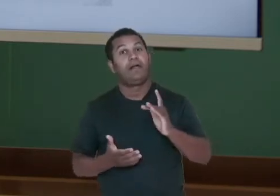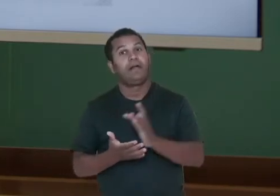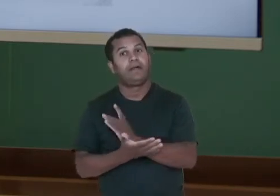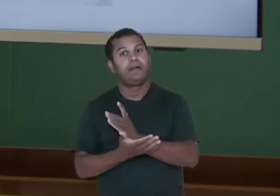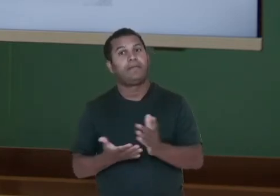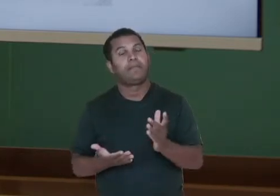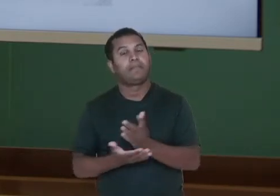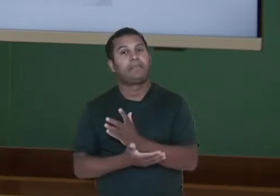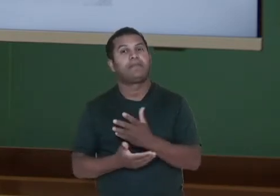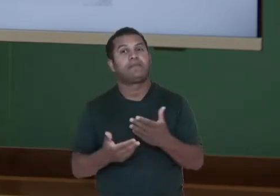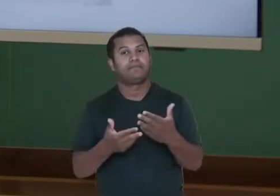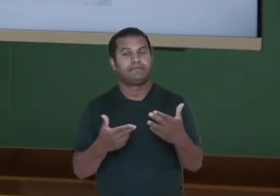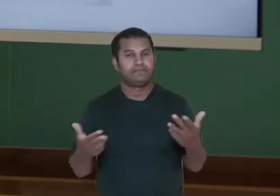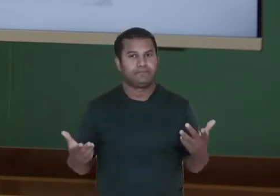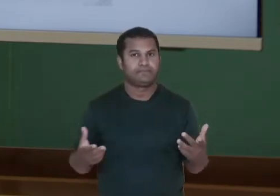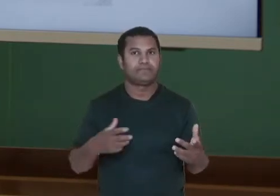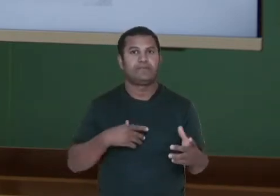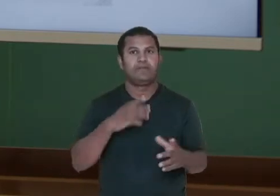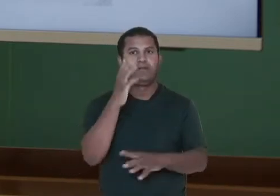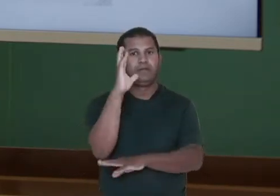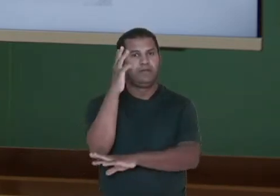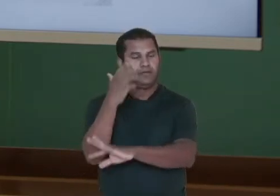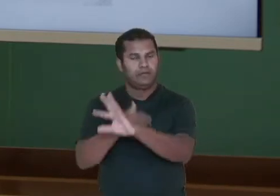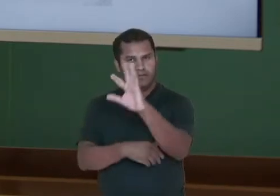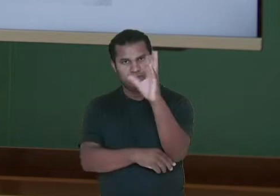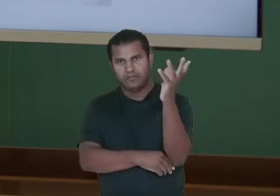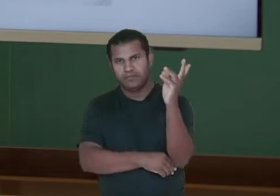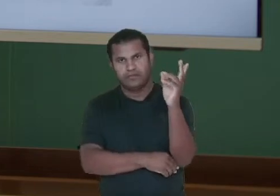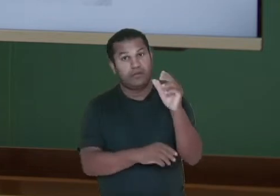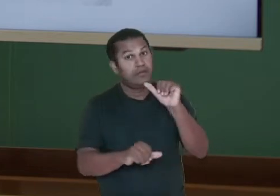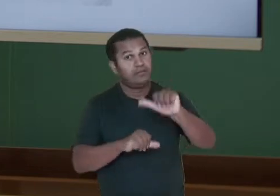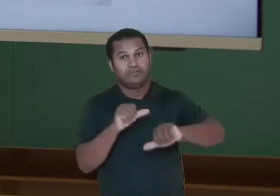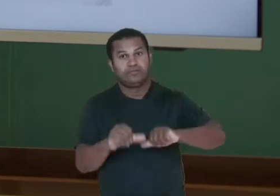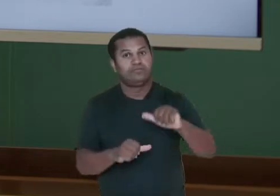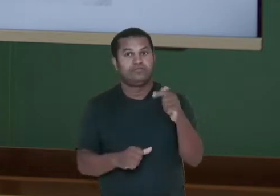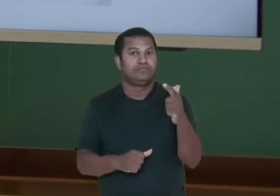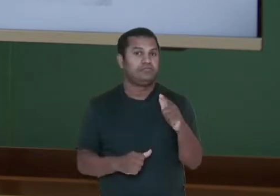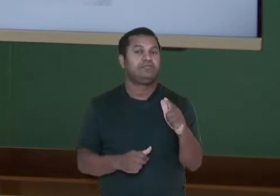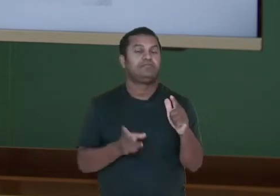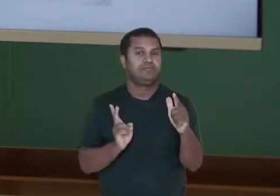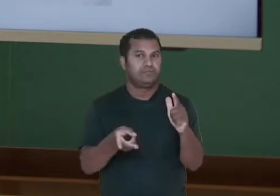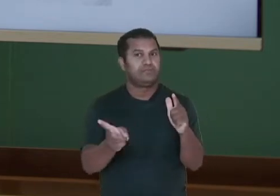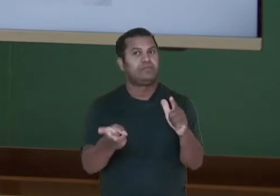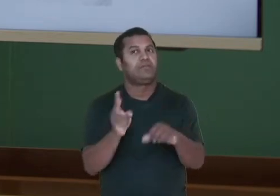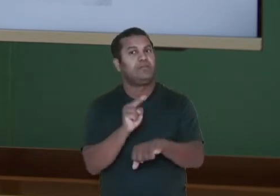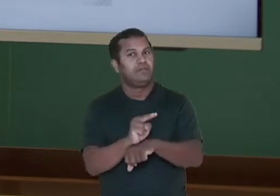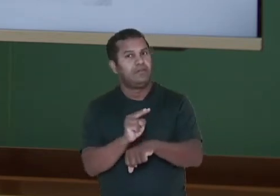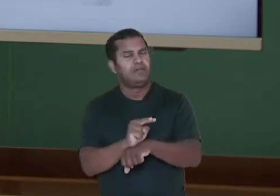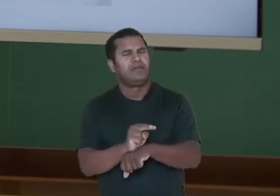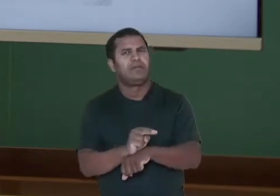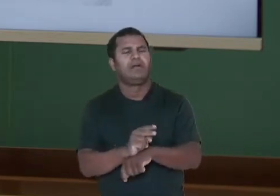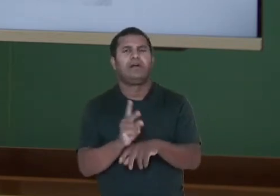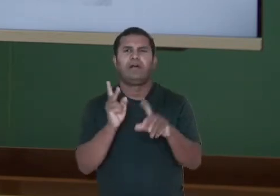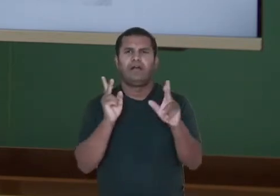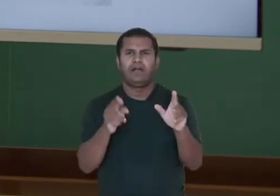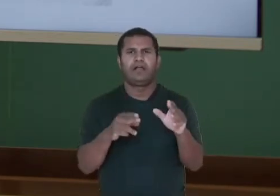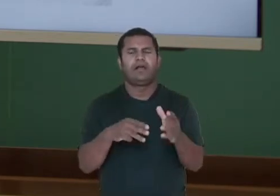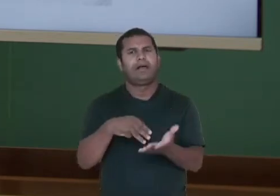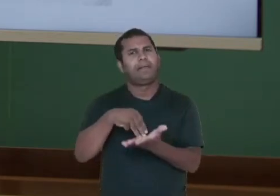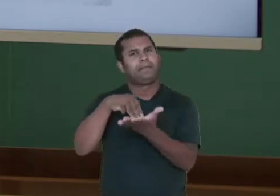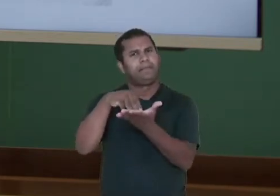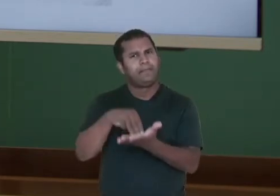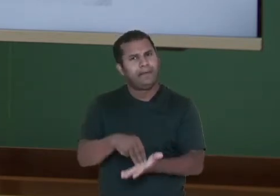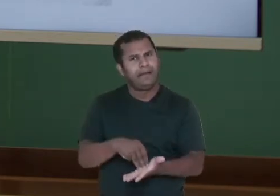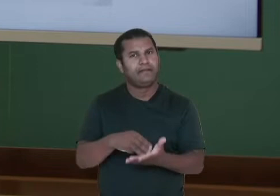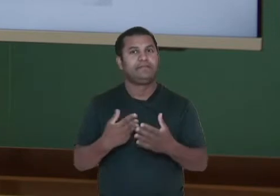físicas da natureza, como a quantidade de movimento, a massa, a energia, elas têm de se conservar. Então, isso significa